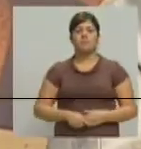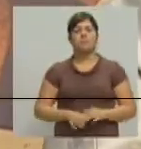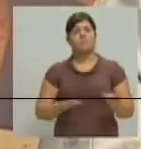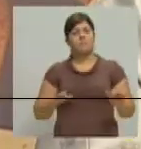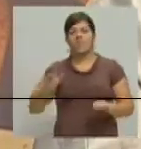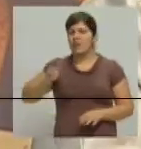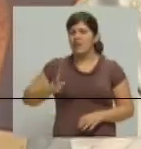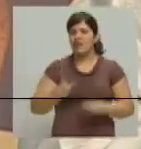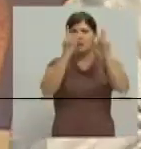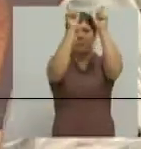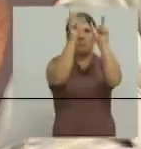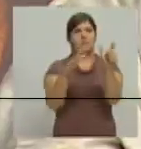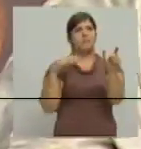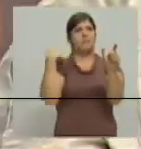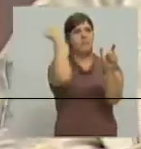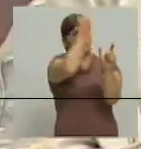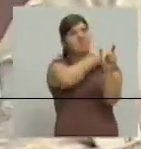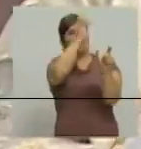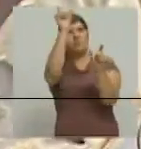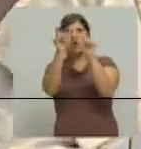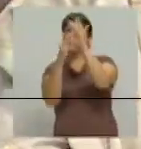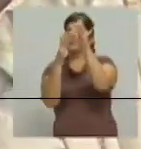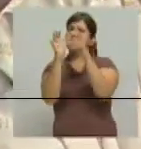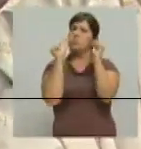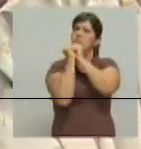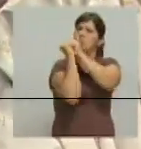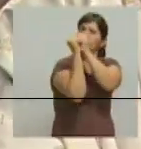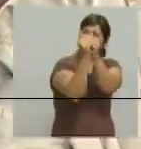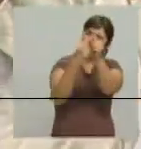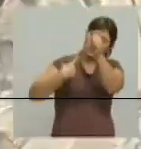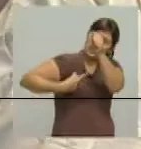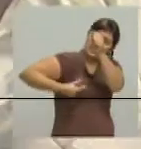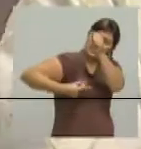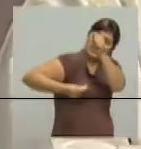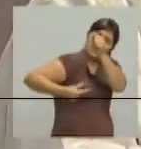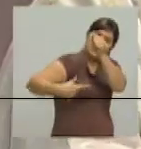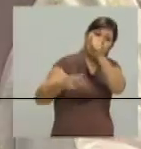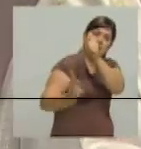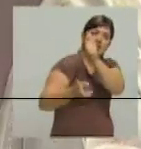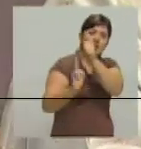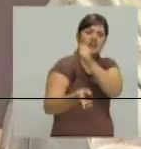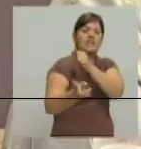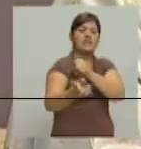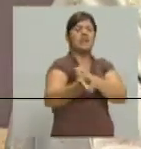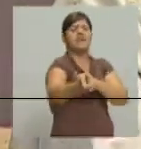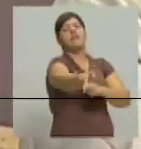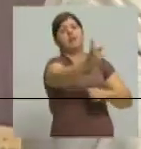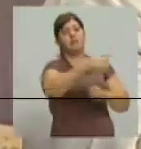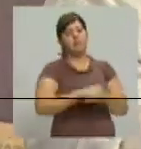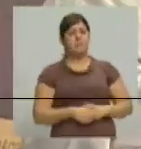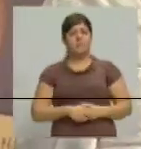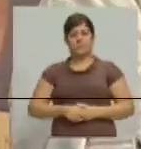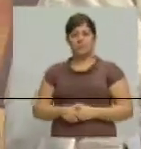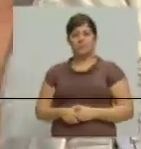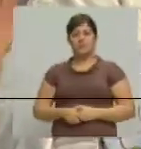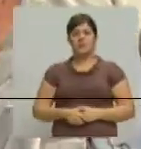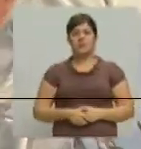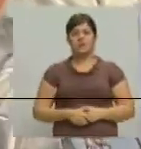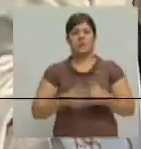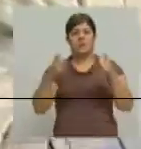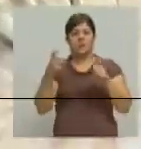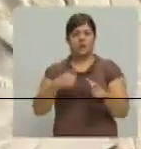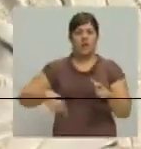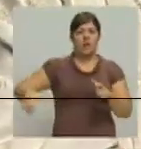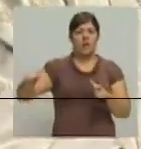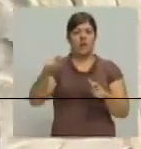com Jesus. E onde está Jesus, nós estamos. E onde está Maria, nós estamos. Viva Nossa